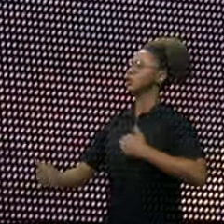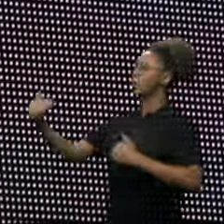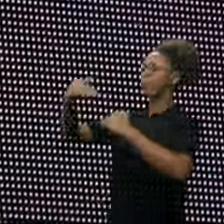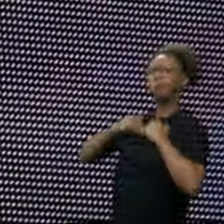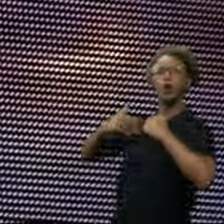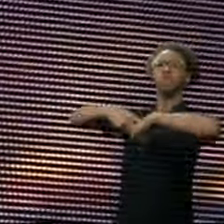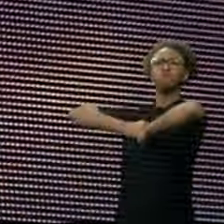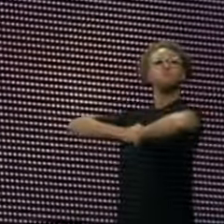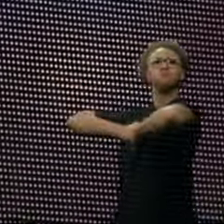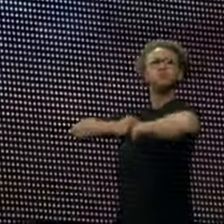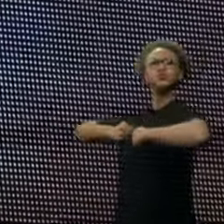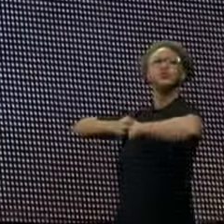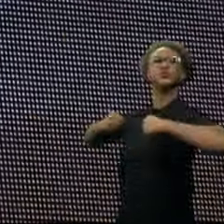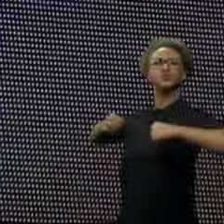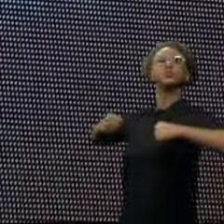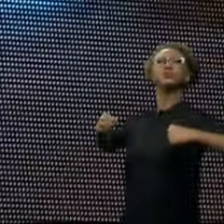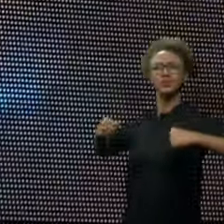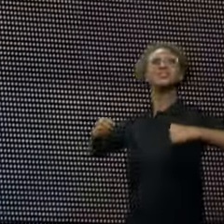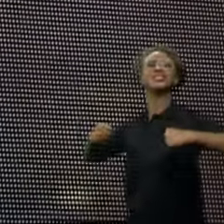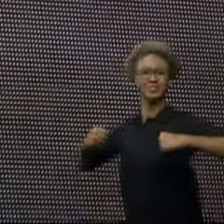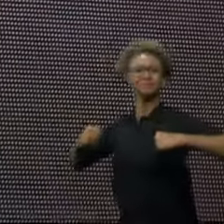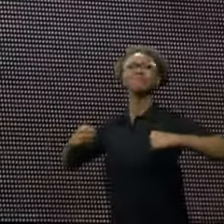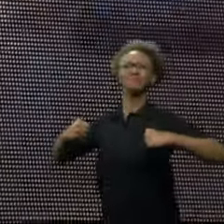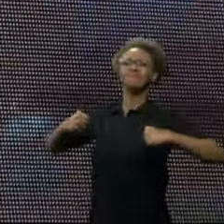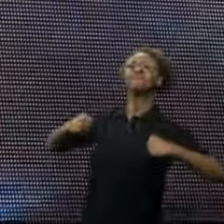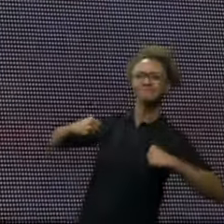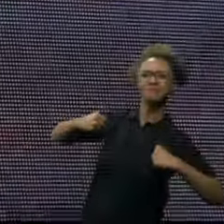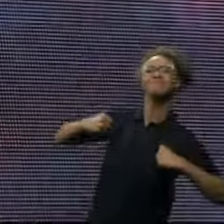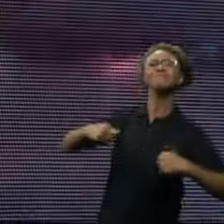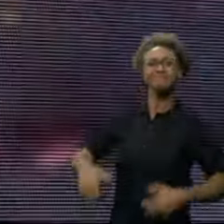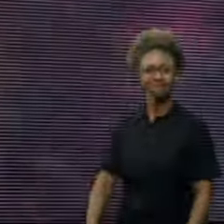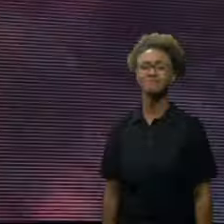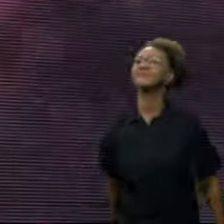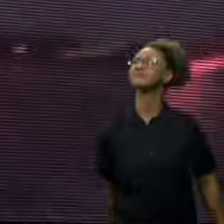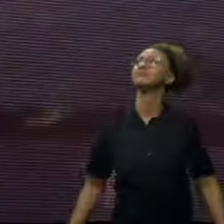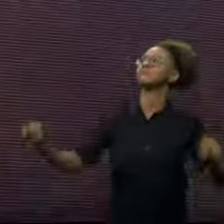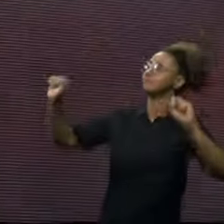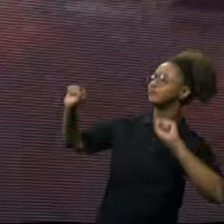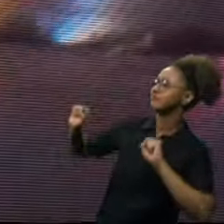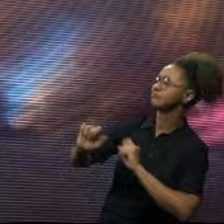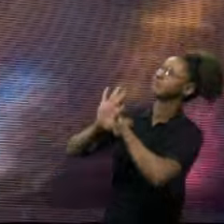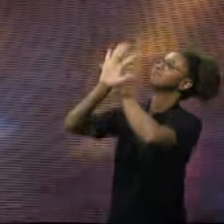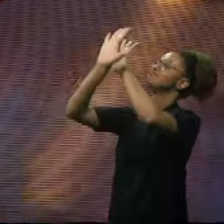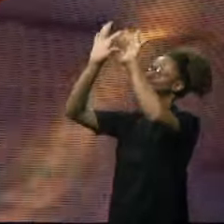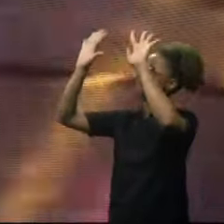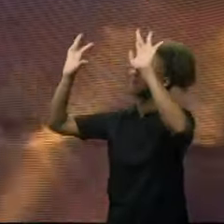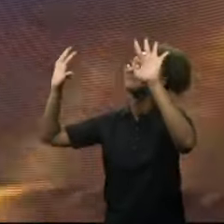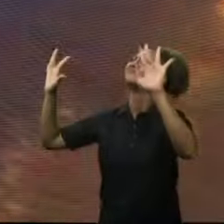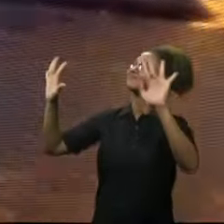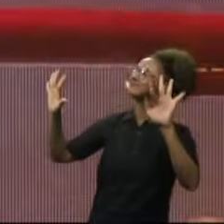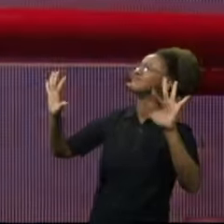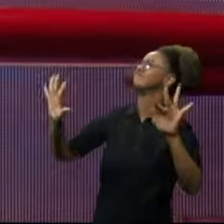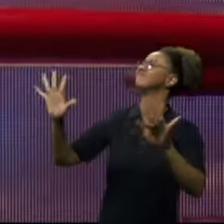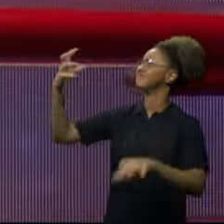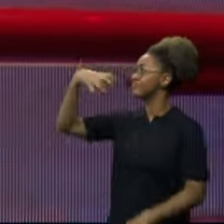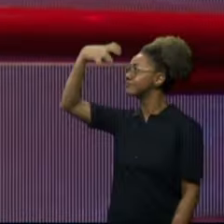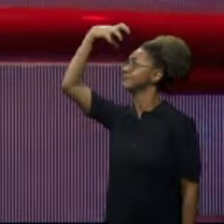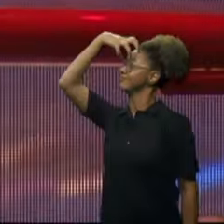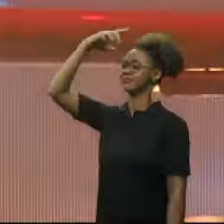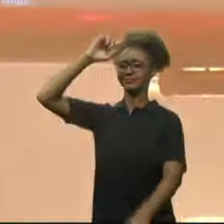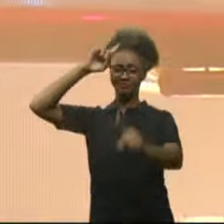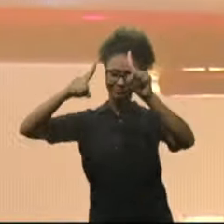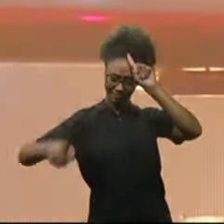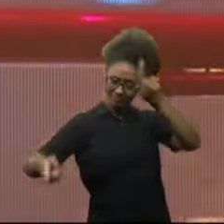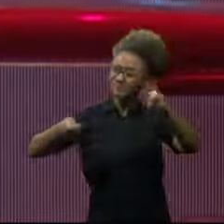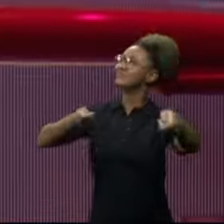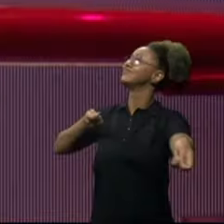E ai eu sinto tua glória com tua glória